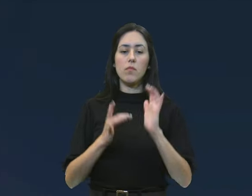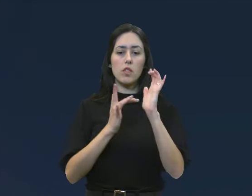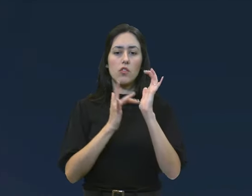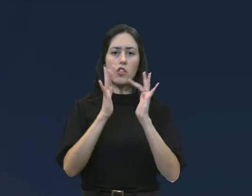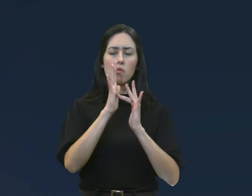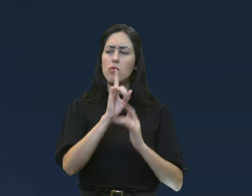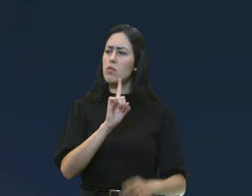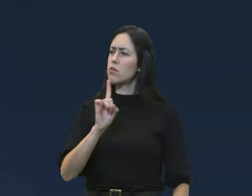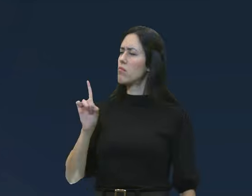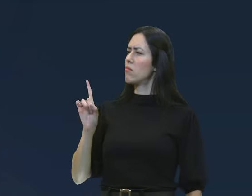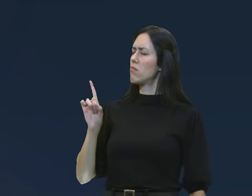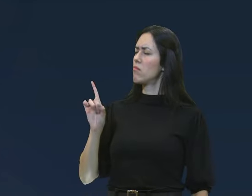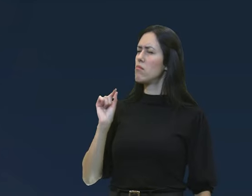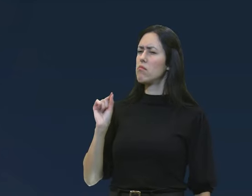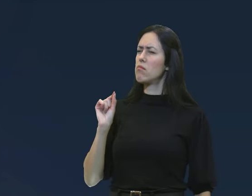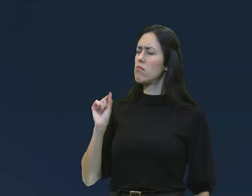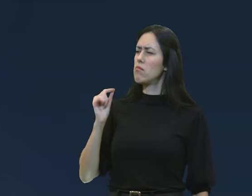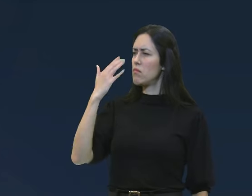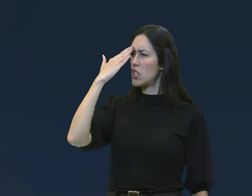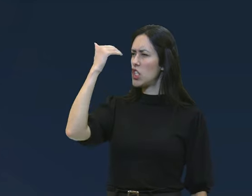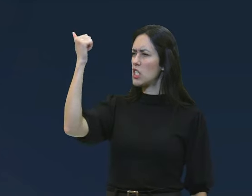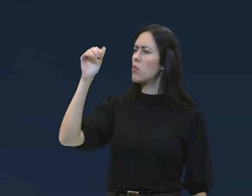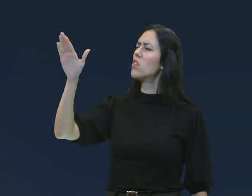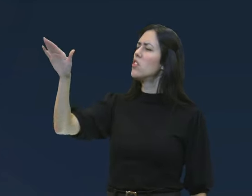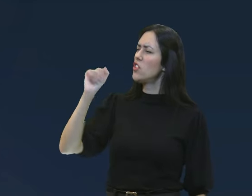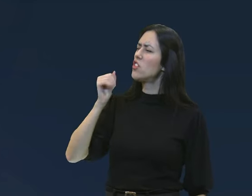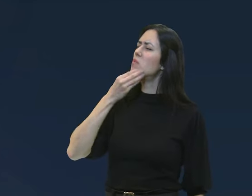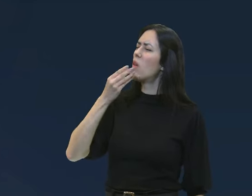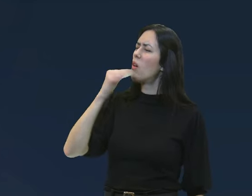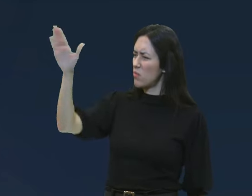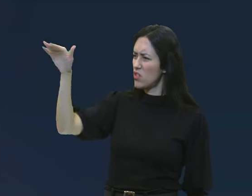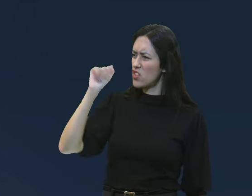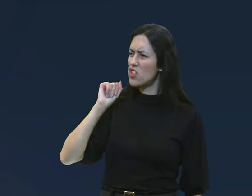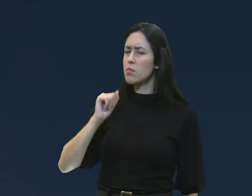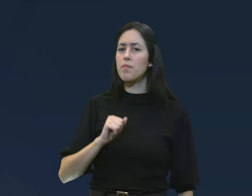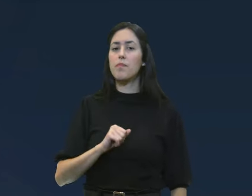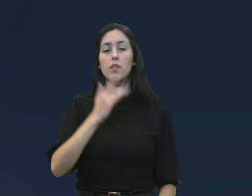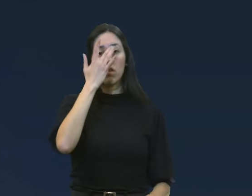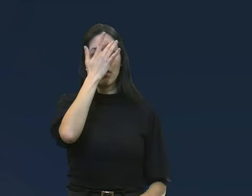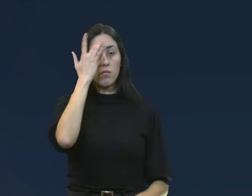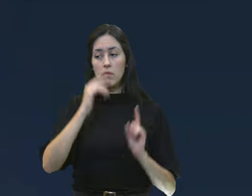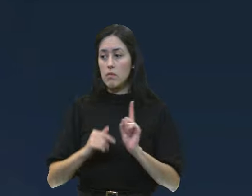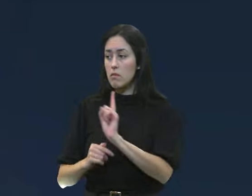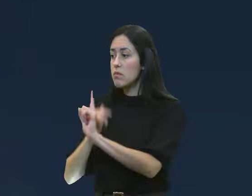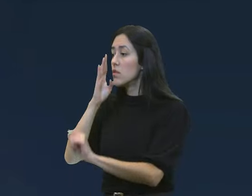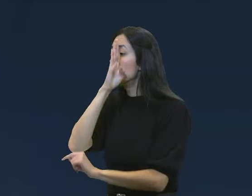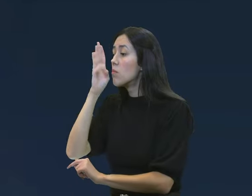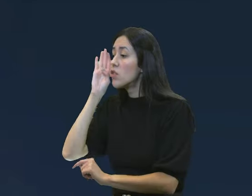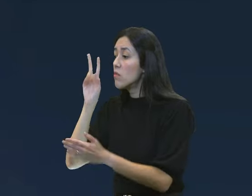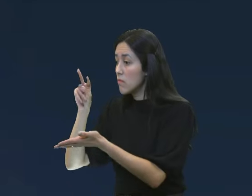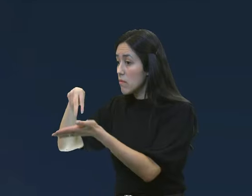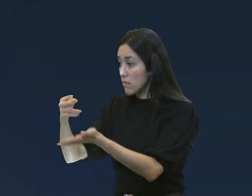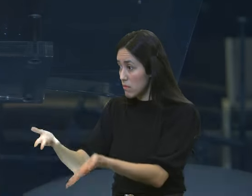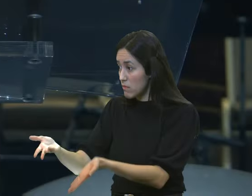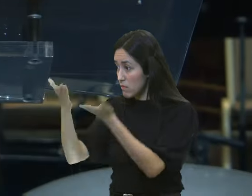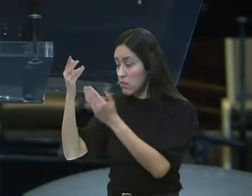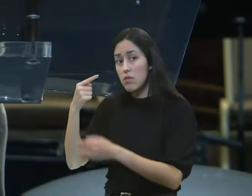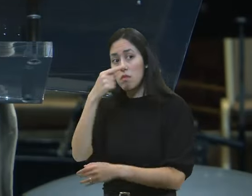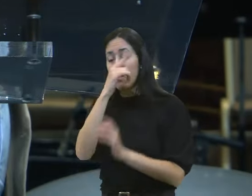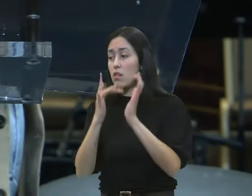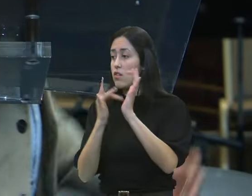chamem-no. E chamaram o cego: ânimo, levante-se, ele está te chamando. E Jesus é